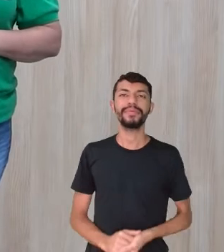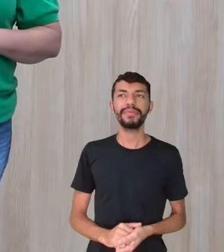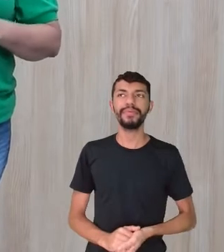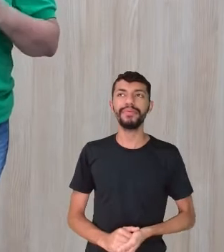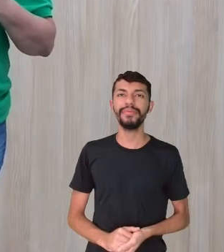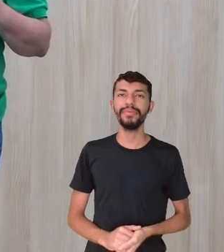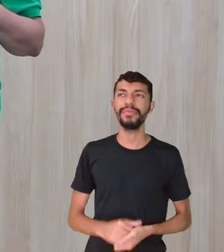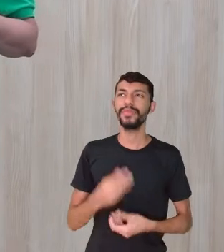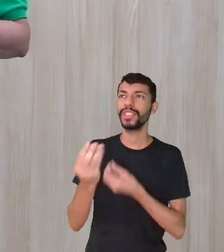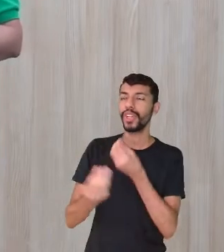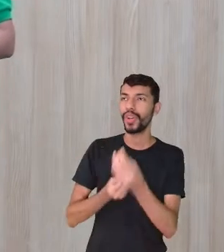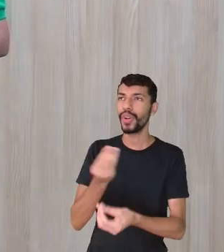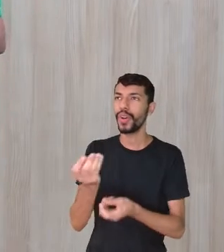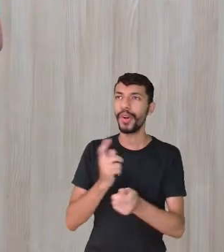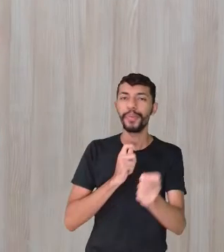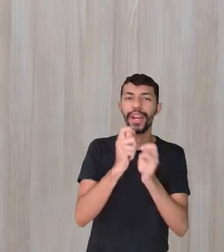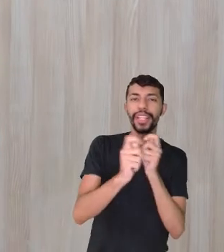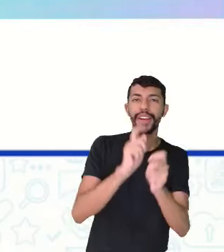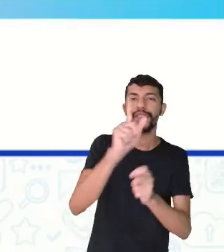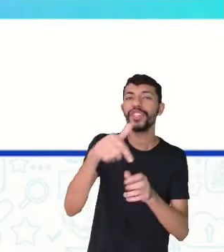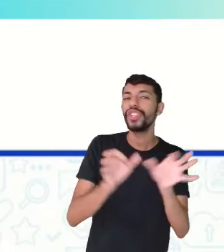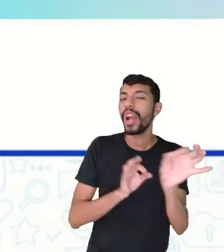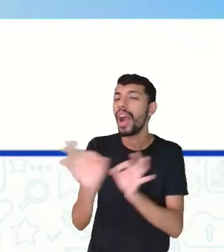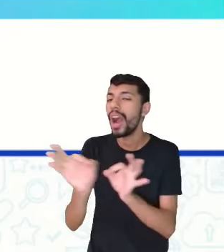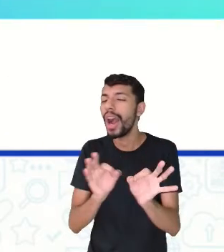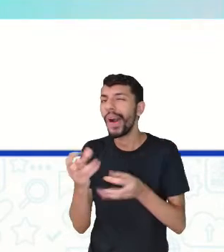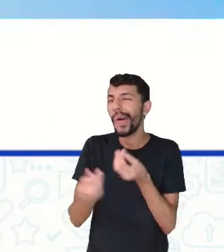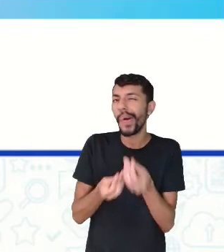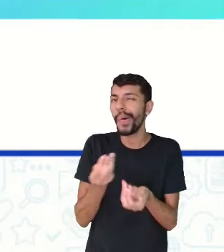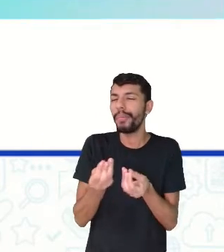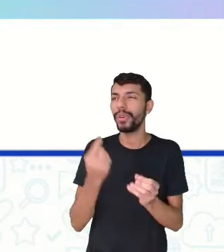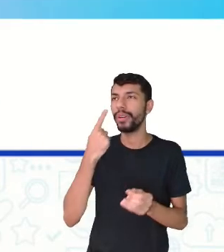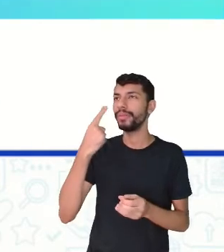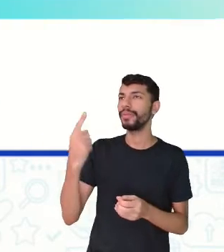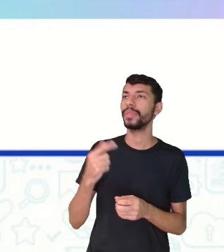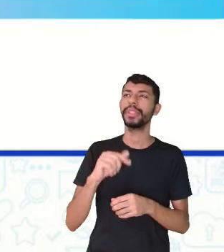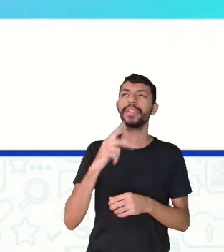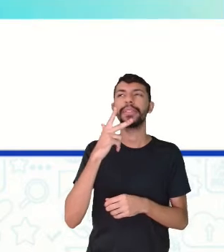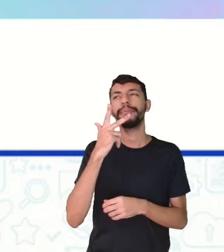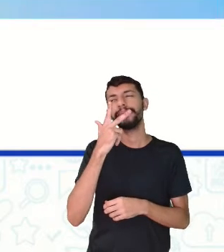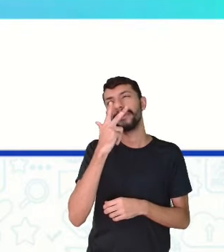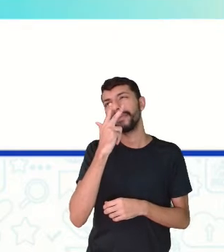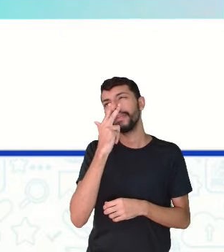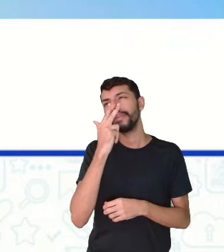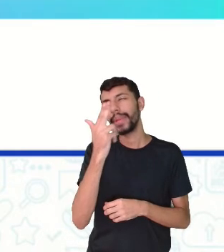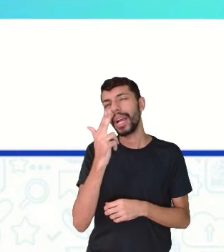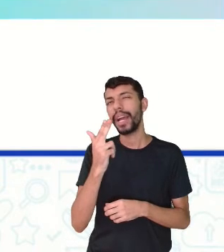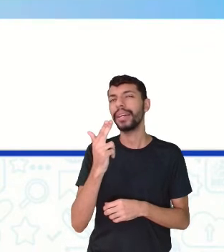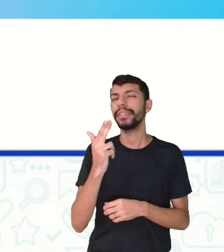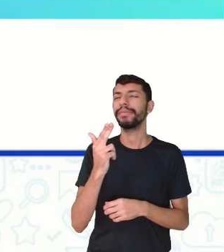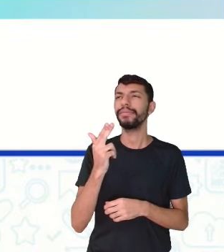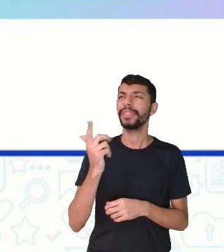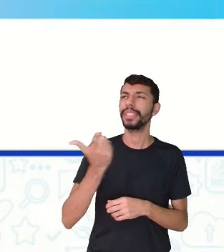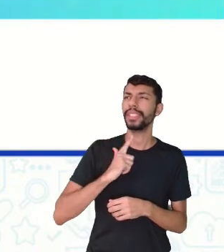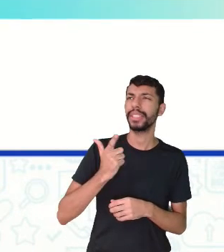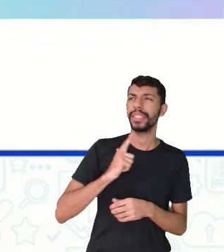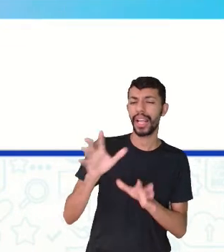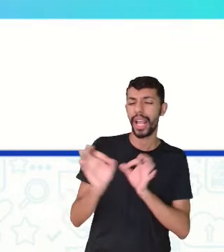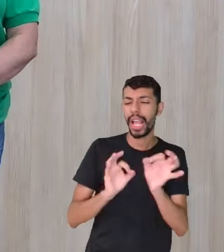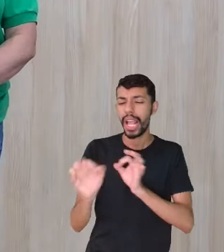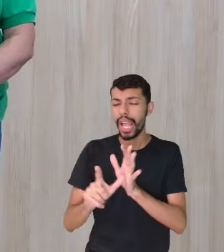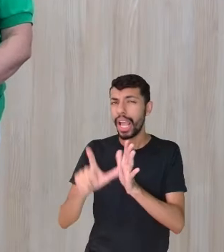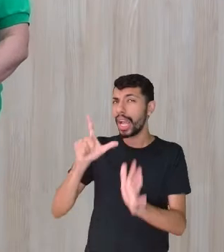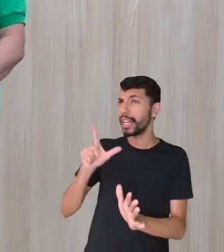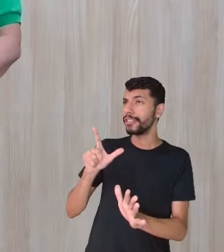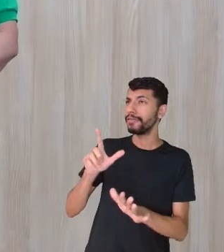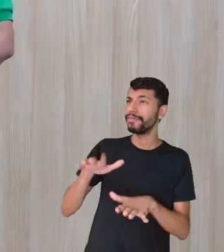Então, como é que a entrevista é organizada? Parece haver um planejamento anterior. Então,